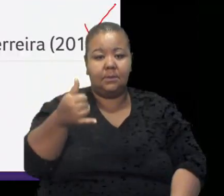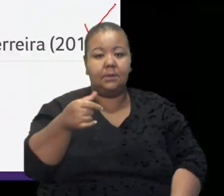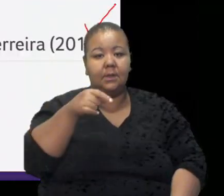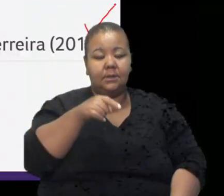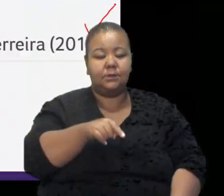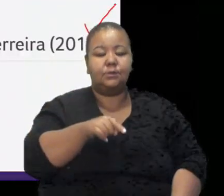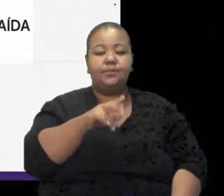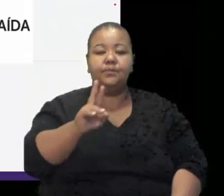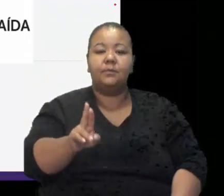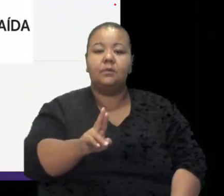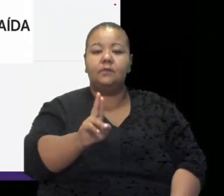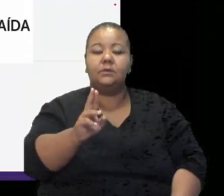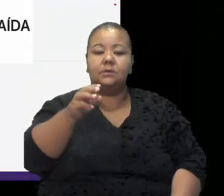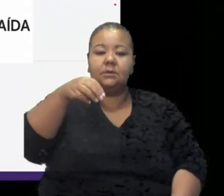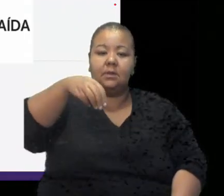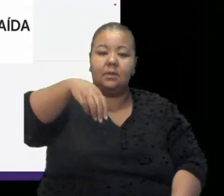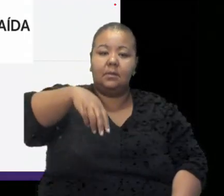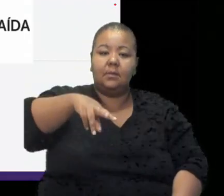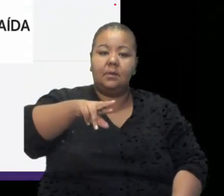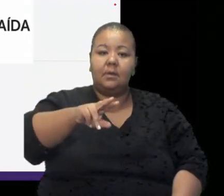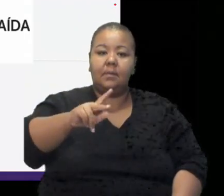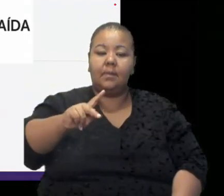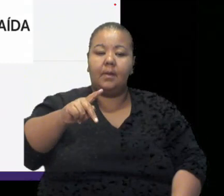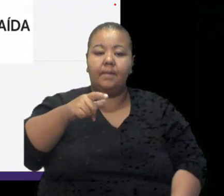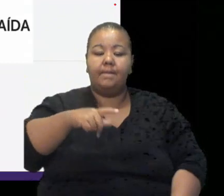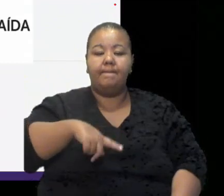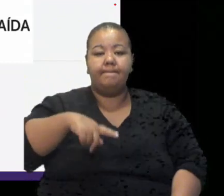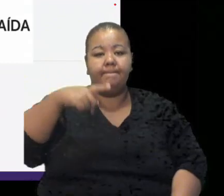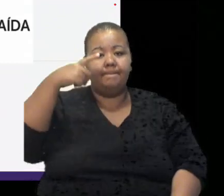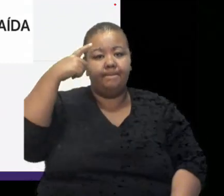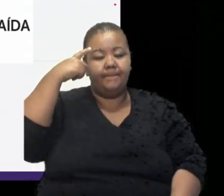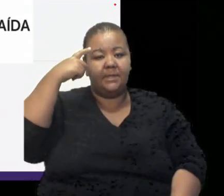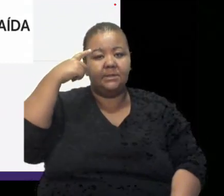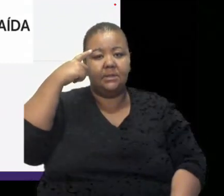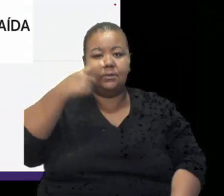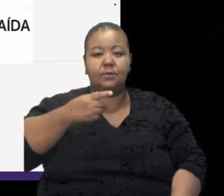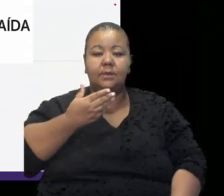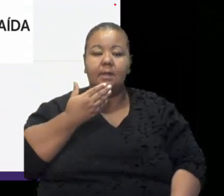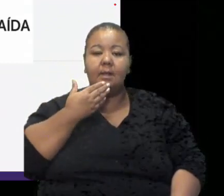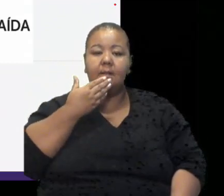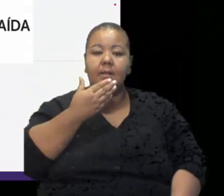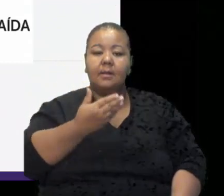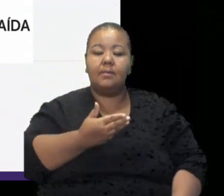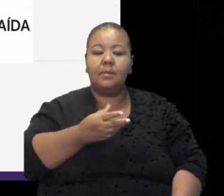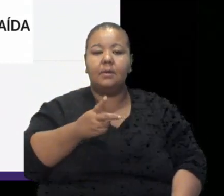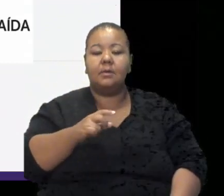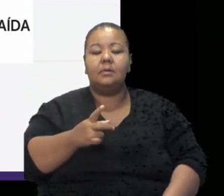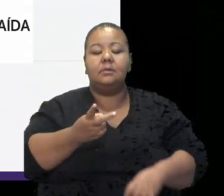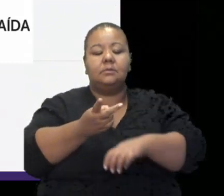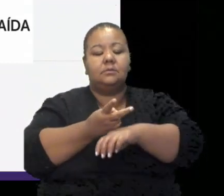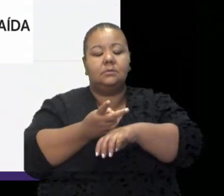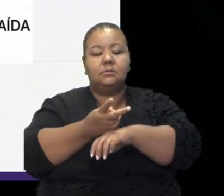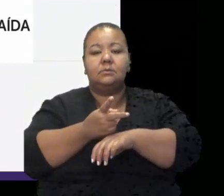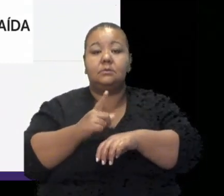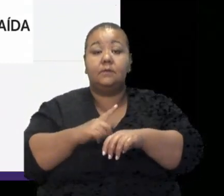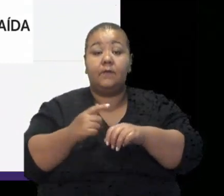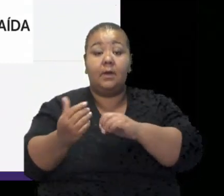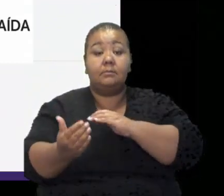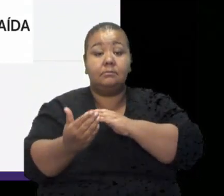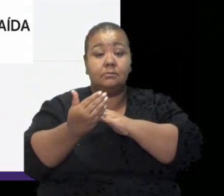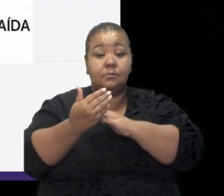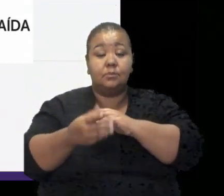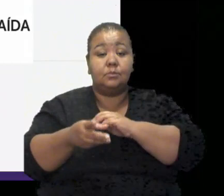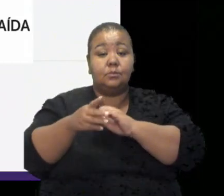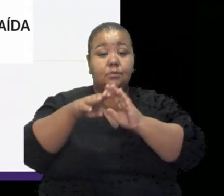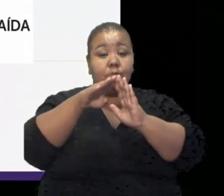o planejamento da necessidade de materiais, pensando que a demanda vai me determinar um plano mestre de